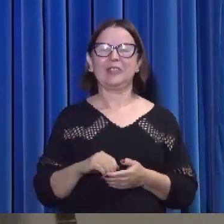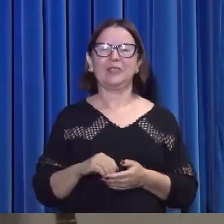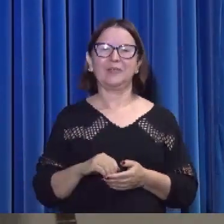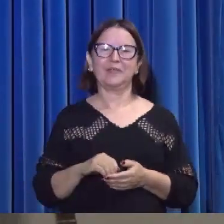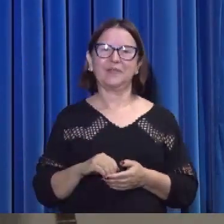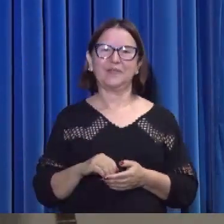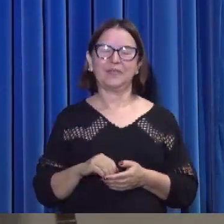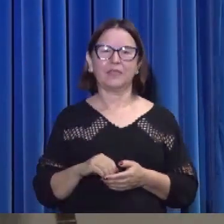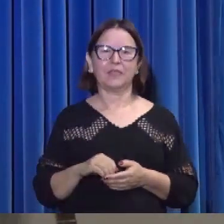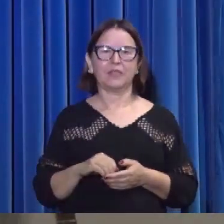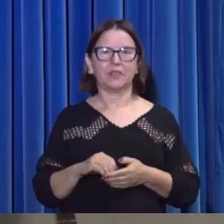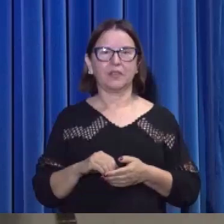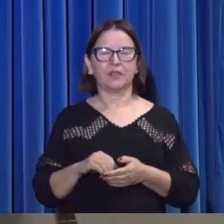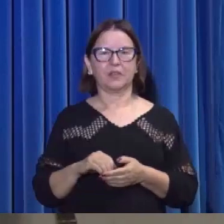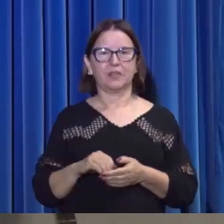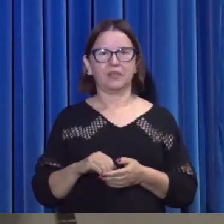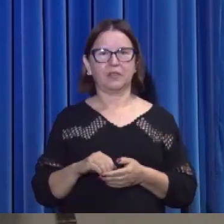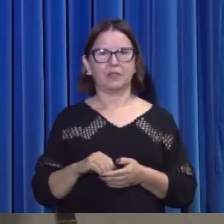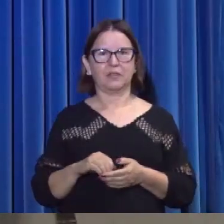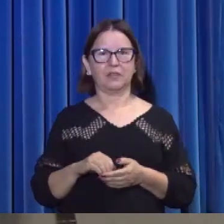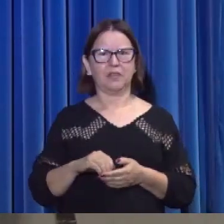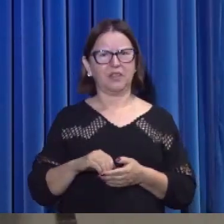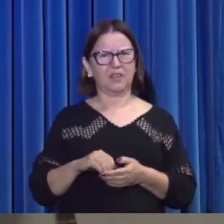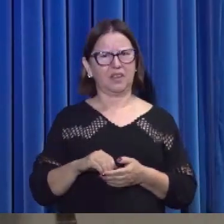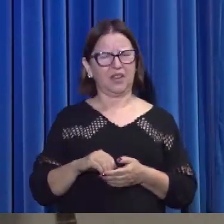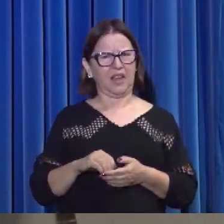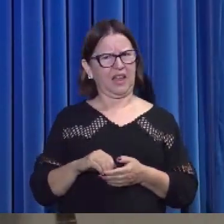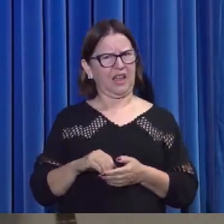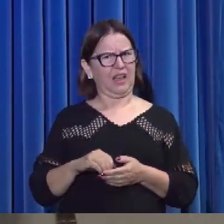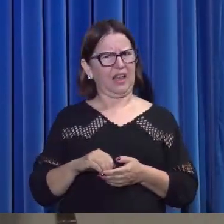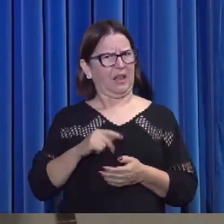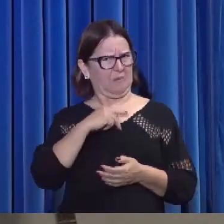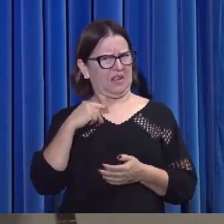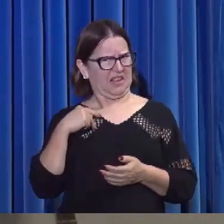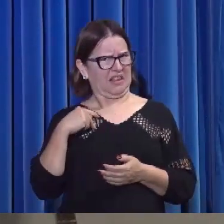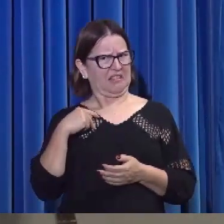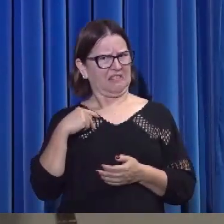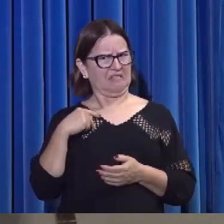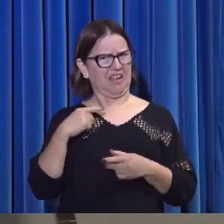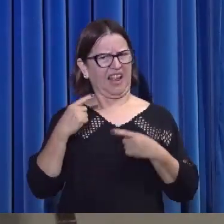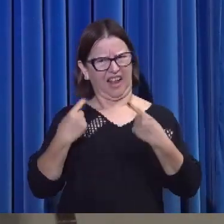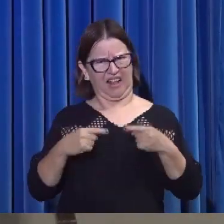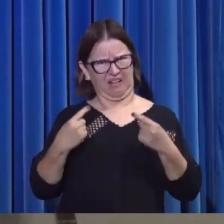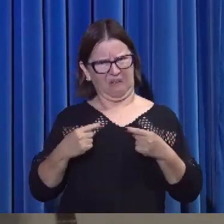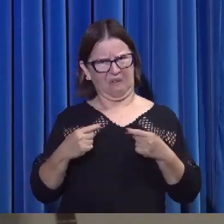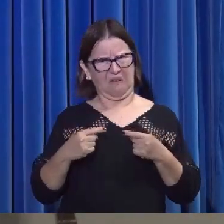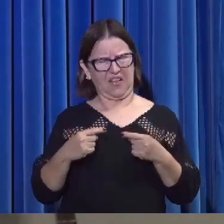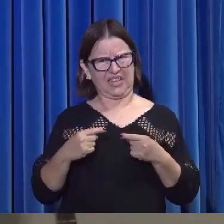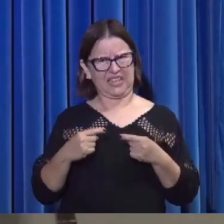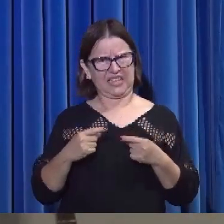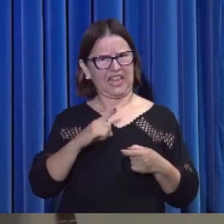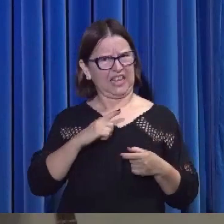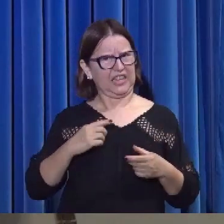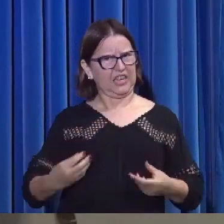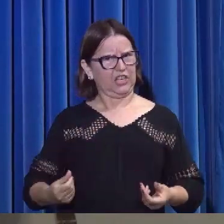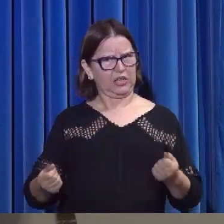Você é contra a gente ter posse? Você está falando que a gente não pode ter riqueza? Não estou dizendo